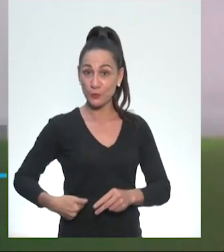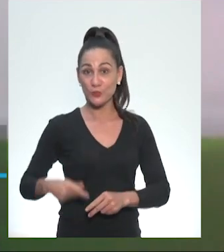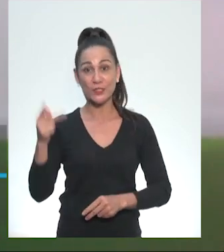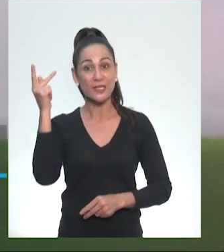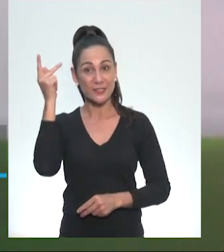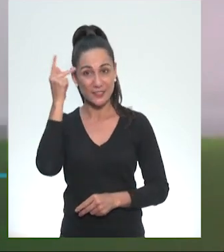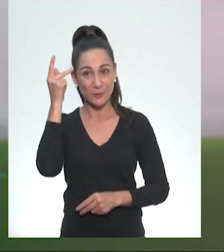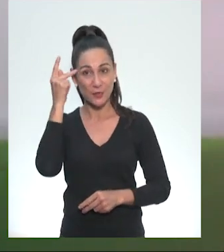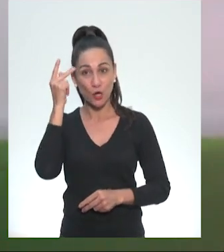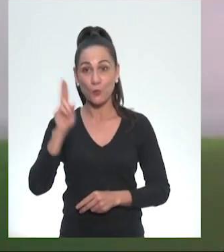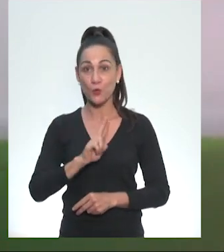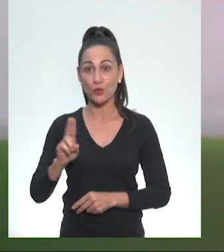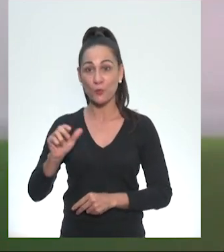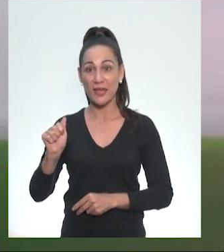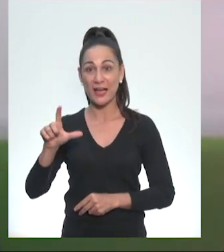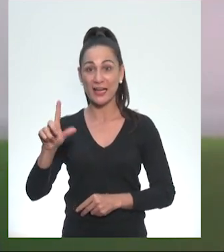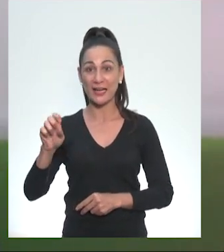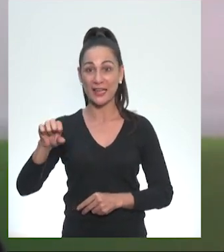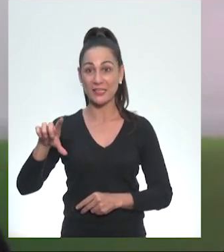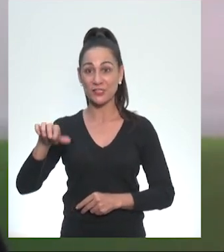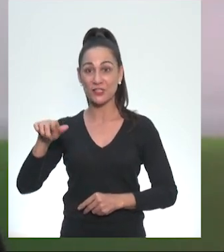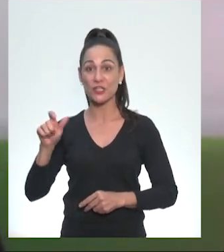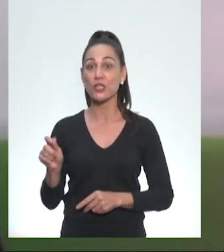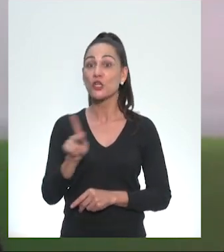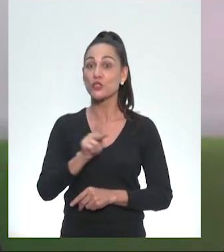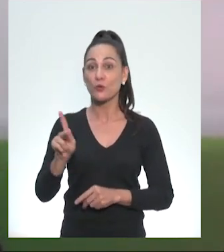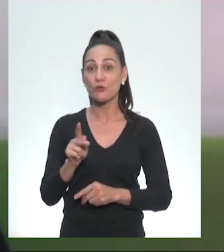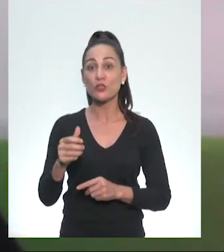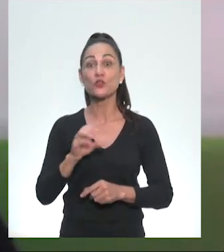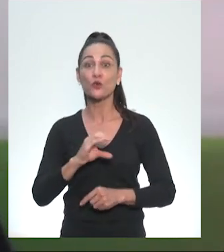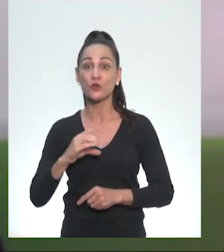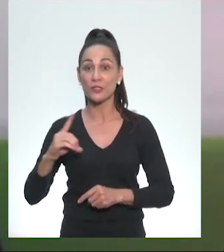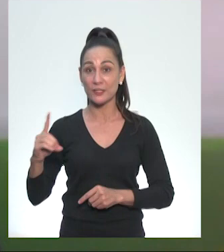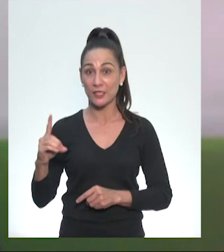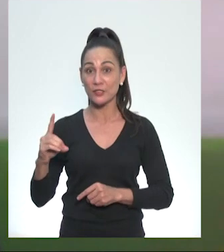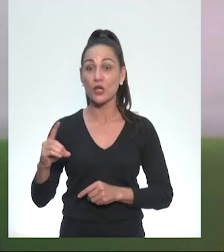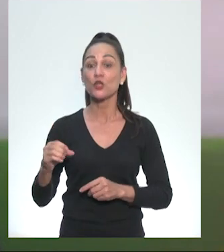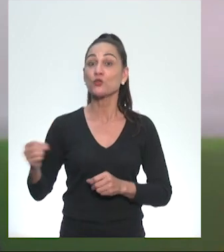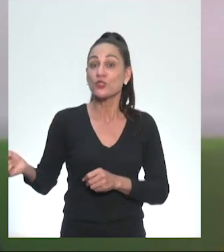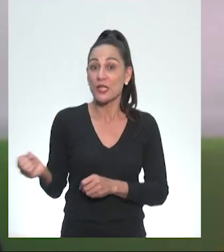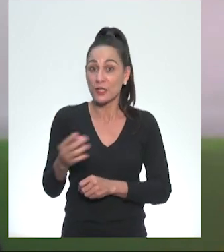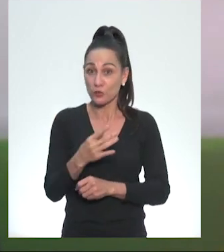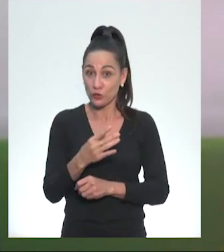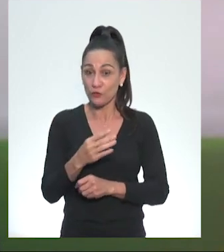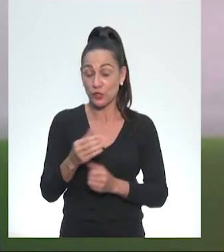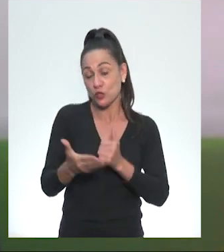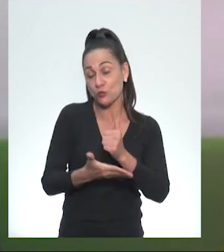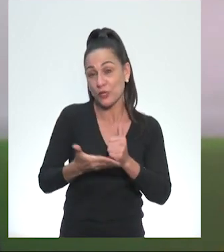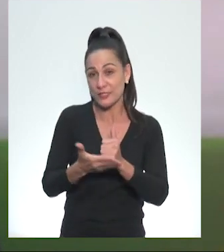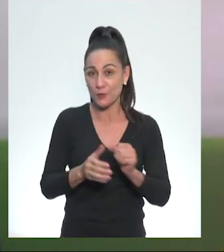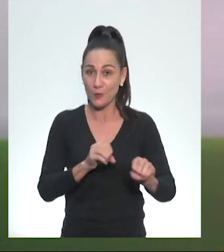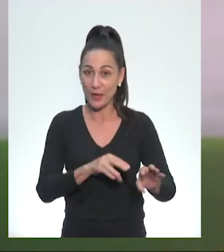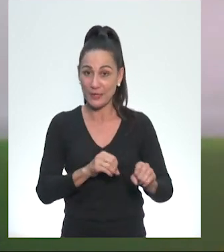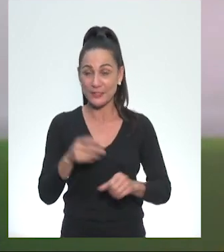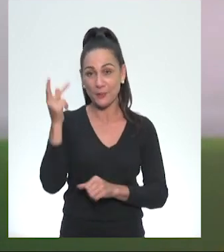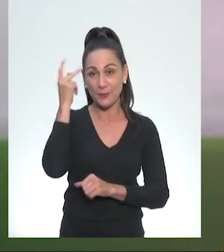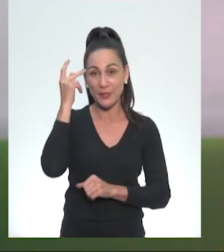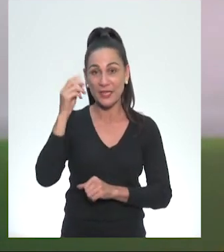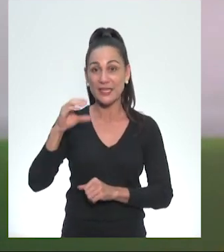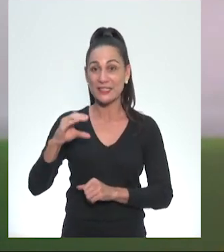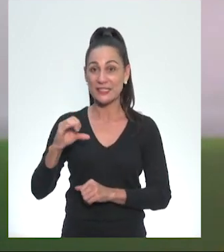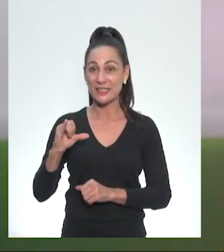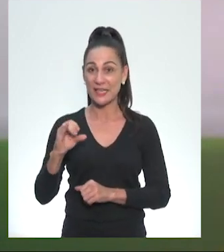paulista. Meu nome é Alexandre Marques e eu sou professor coordenador aqui do Centro de Inovação da Educação Básica Paulista, o